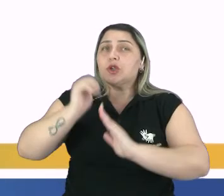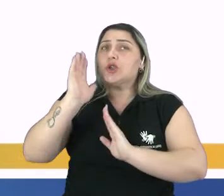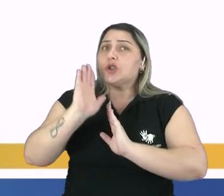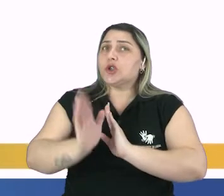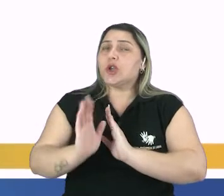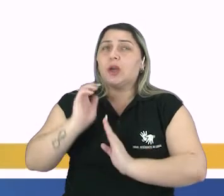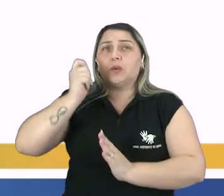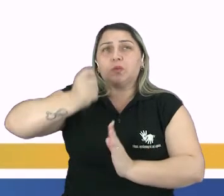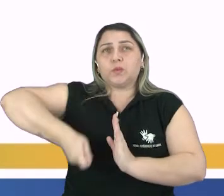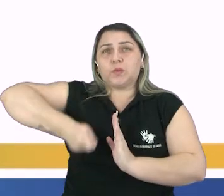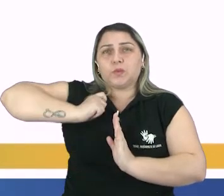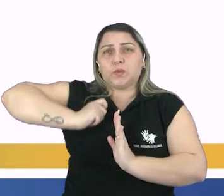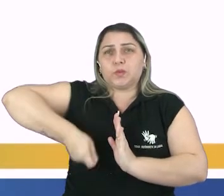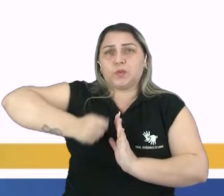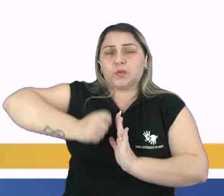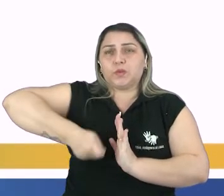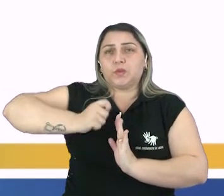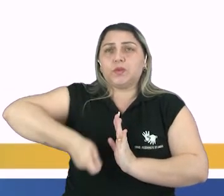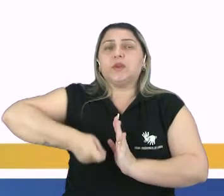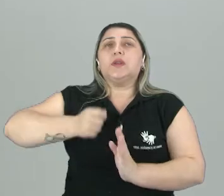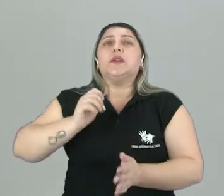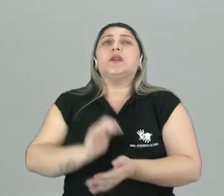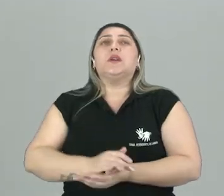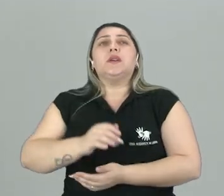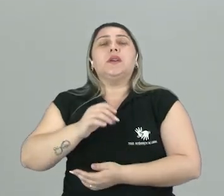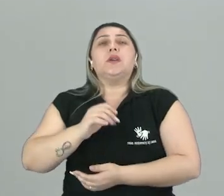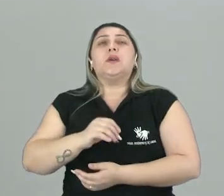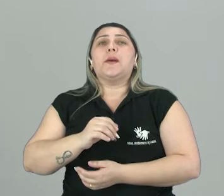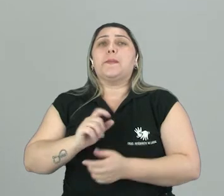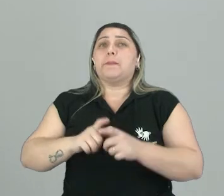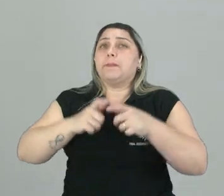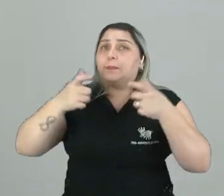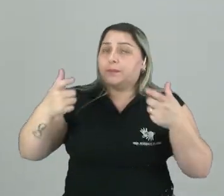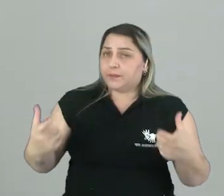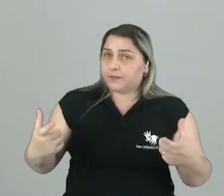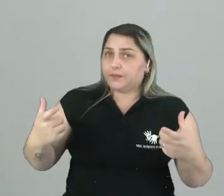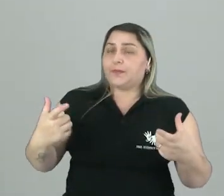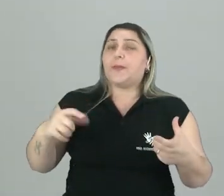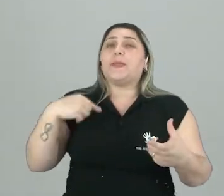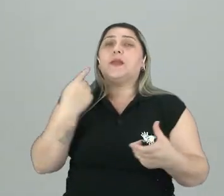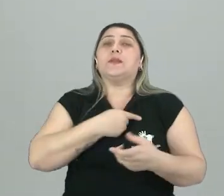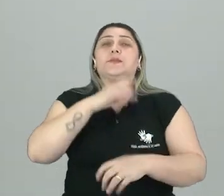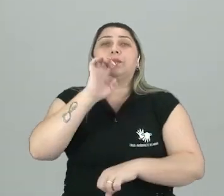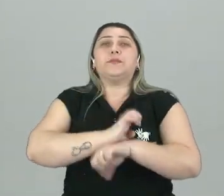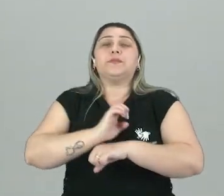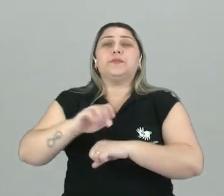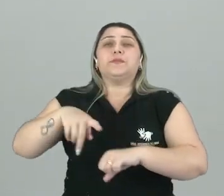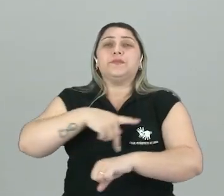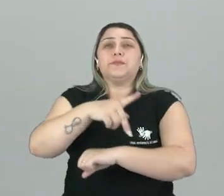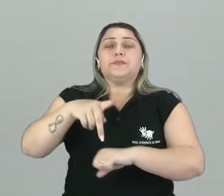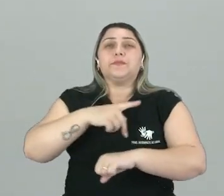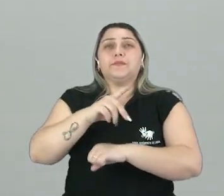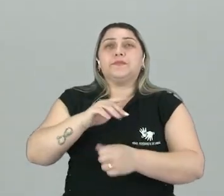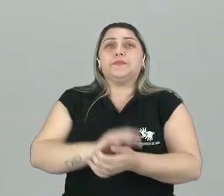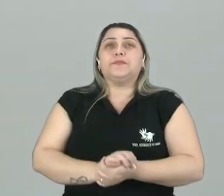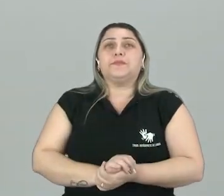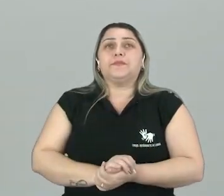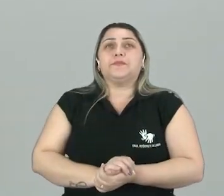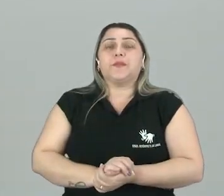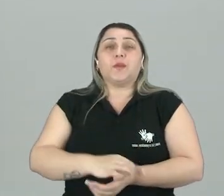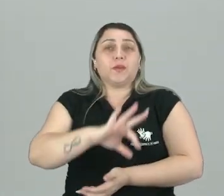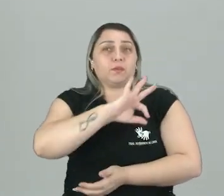que na ditadura o exercício de poder maior, certo? O poder do nosso estado, do nosso país, estava nas mãos